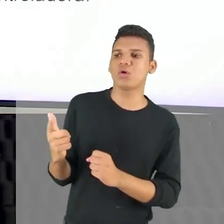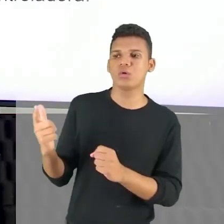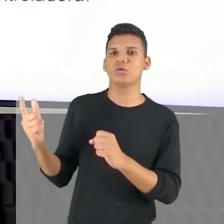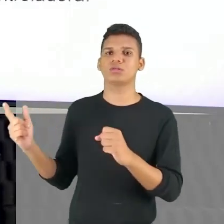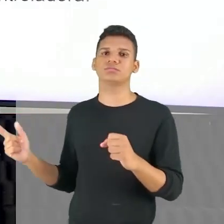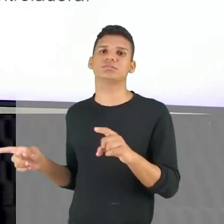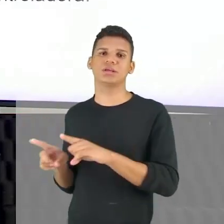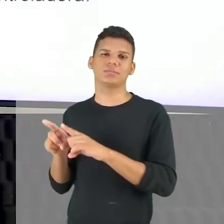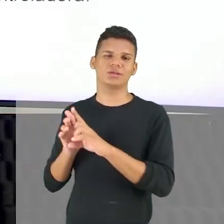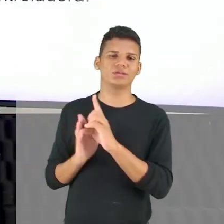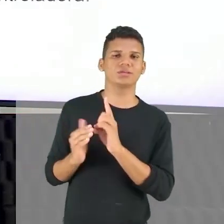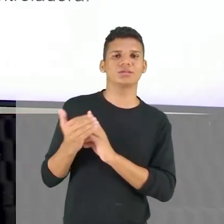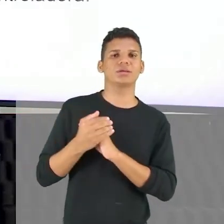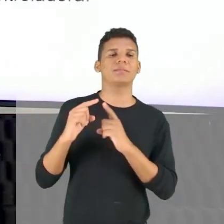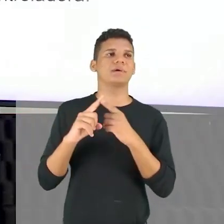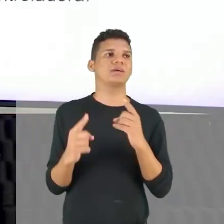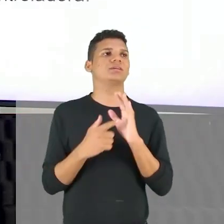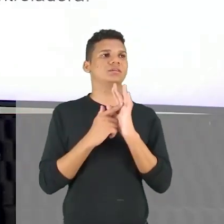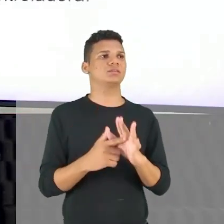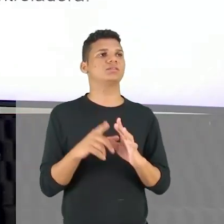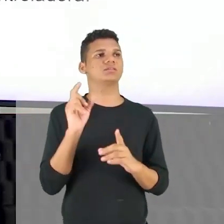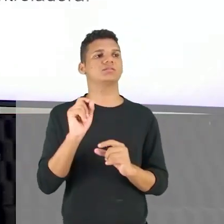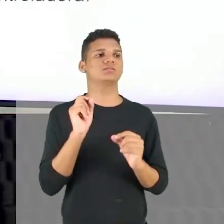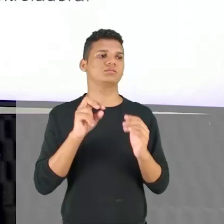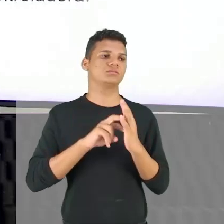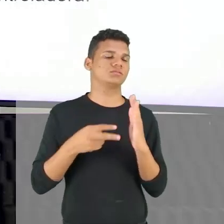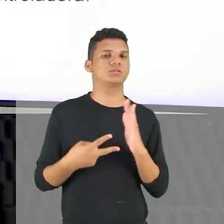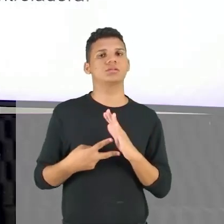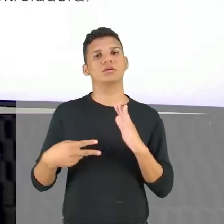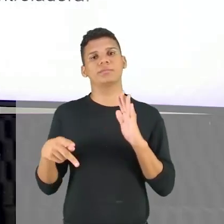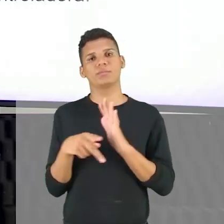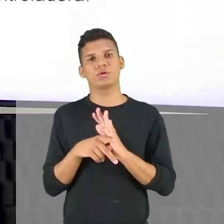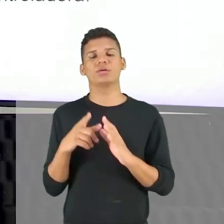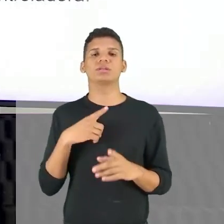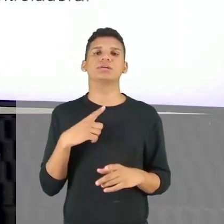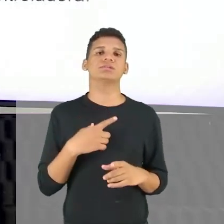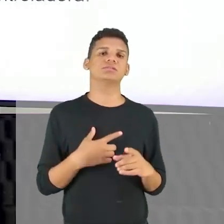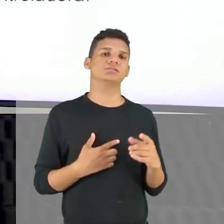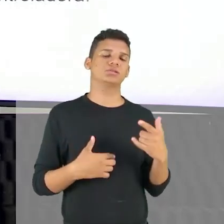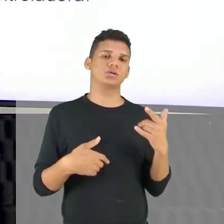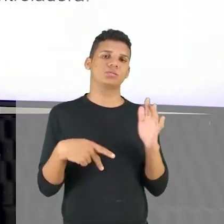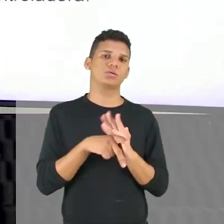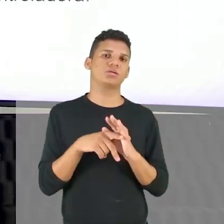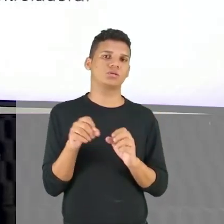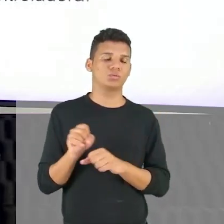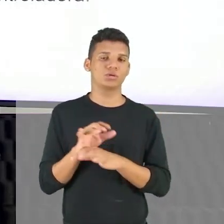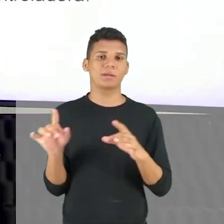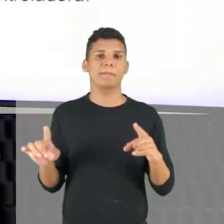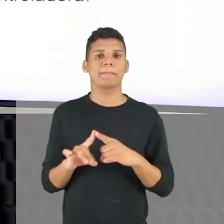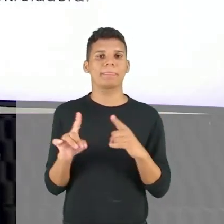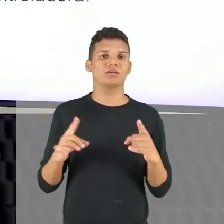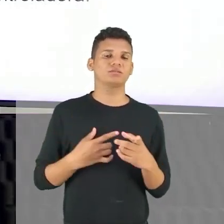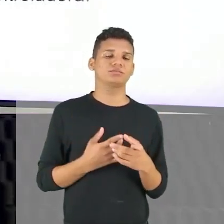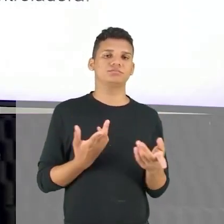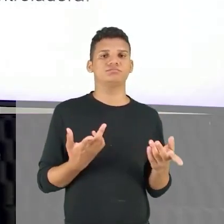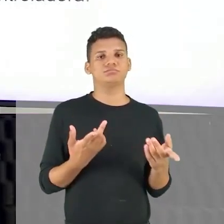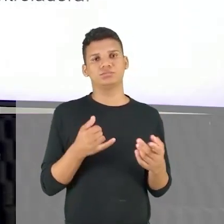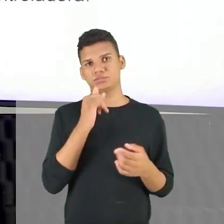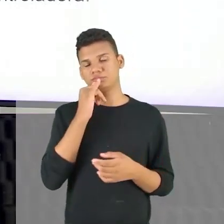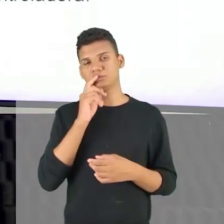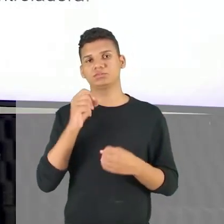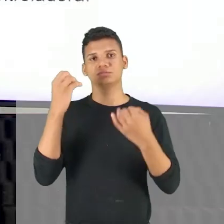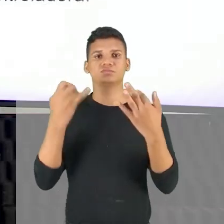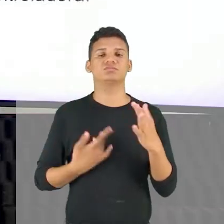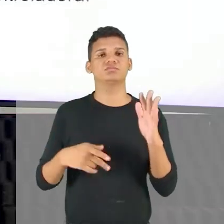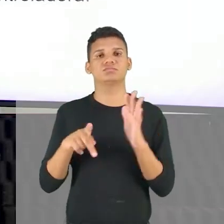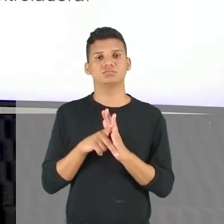Então, nesse caso aqui, revela que o manipulador, atrás dessa cortina de fumaça, ele amadurece tardiamente. Não fala em